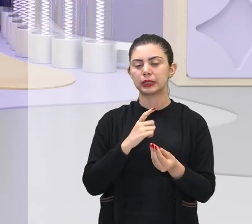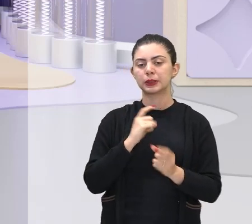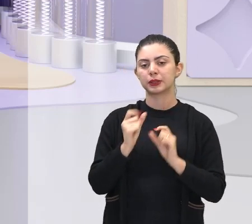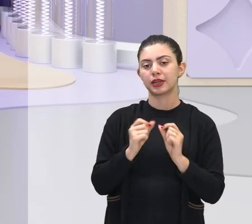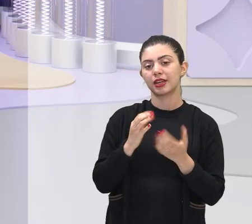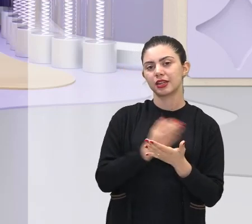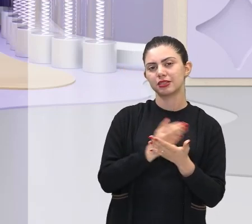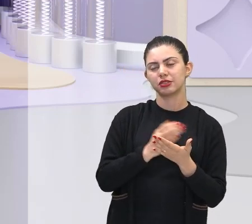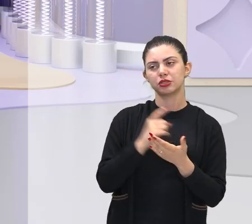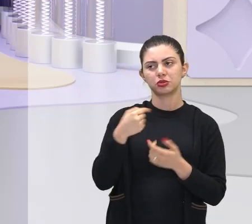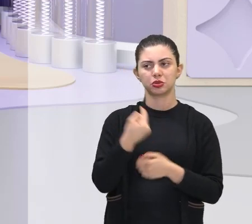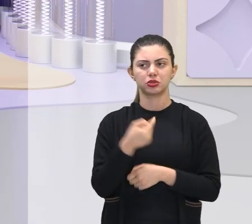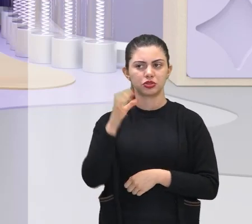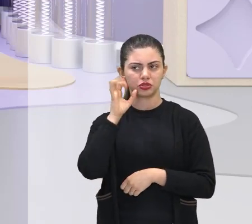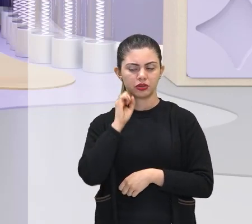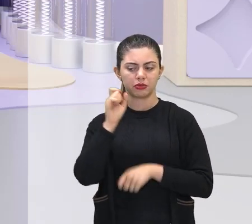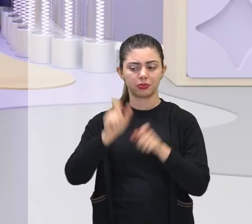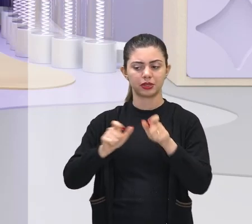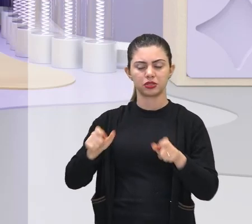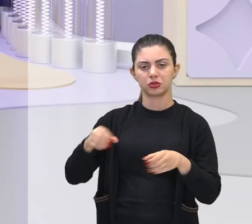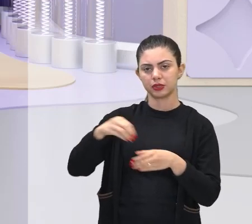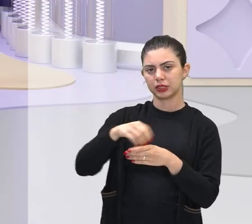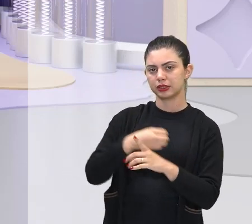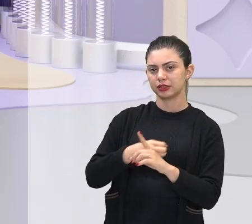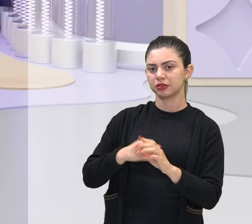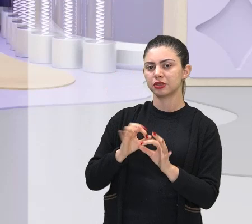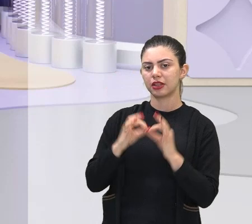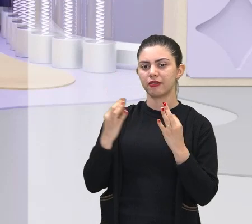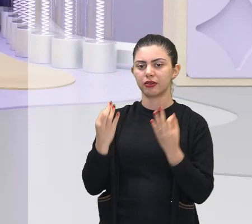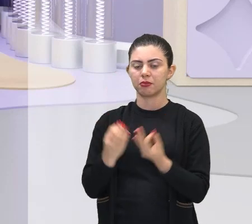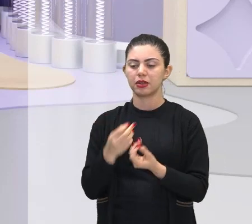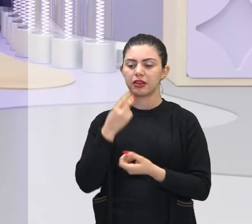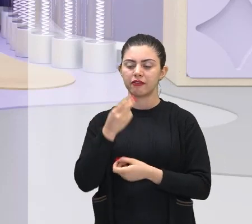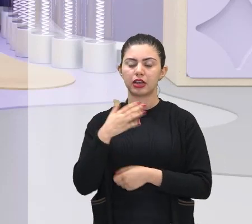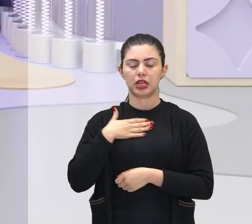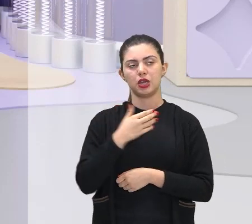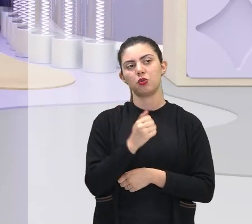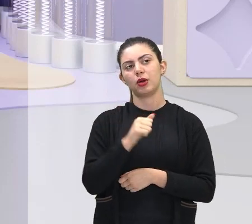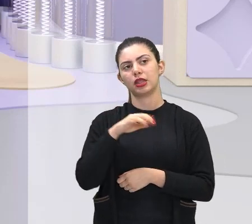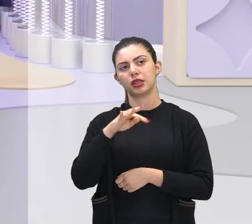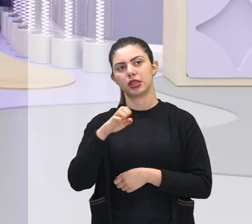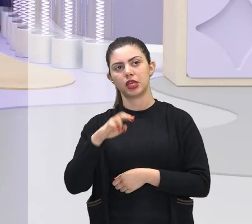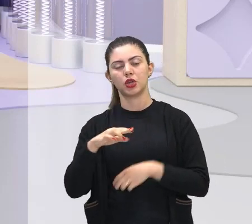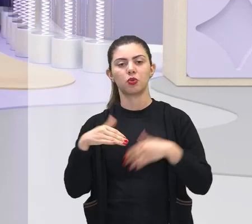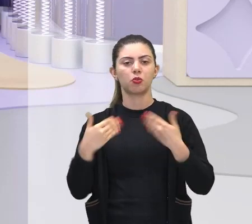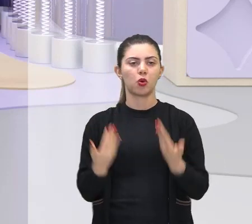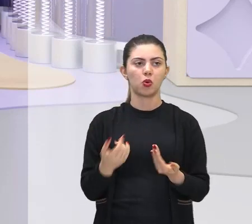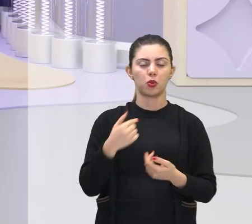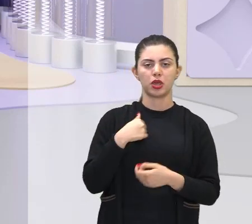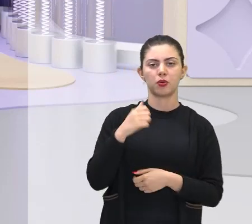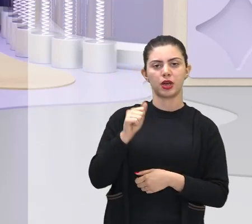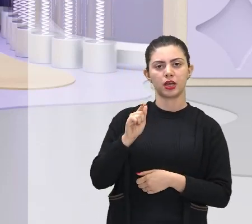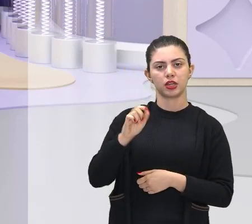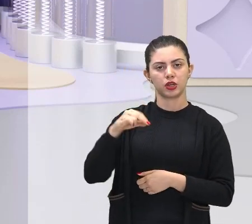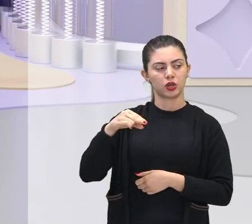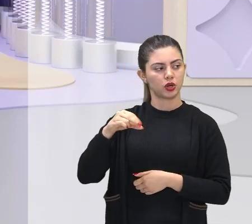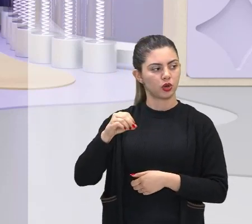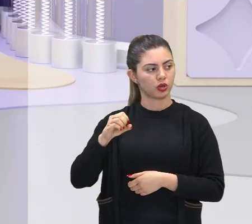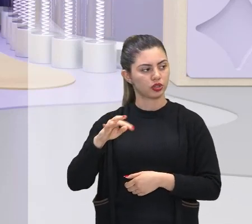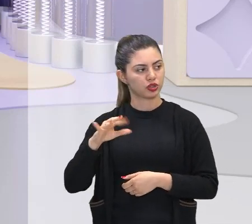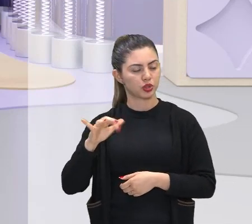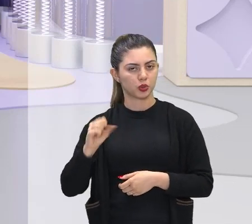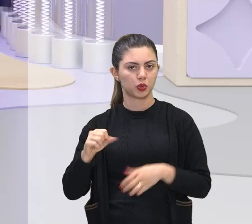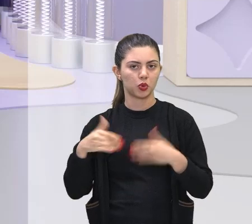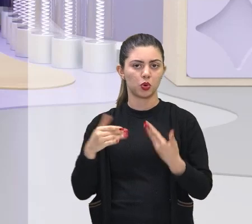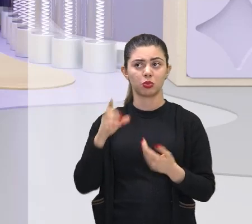às vezes nós escutamos pessoas da nossa família dizerem que são ateus, que são agnósticos, que não têm religião. Vamos entender